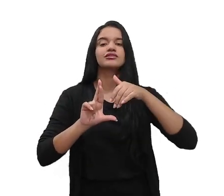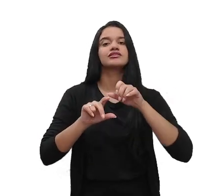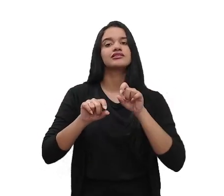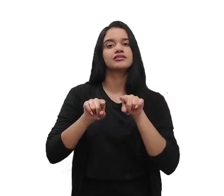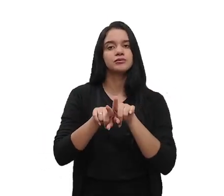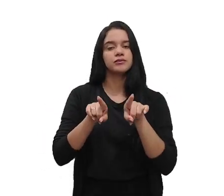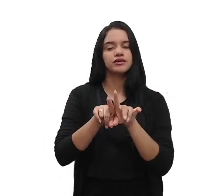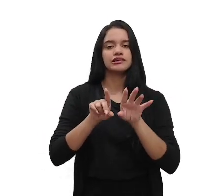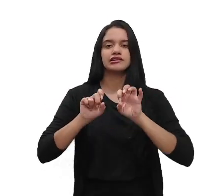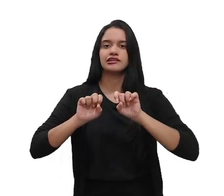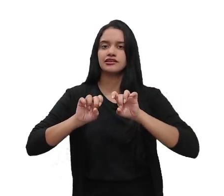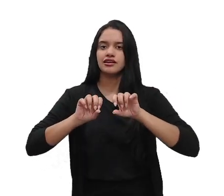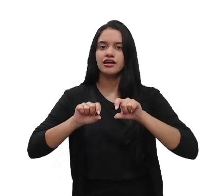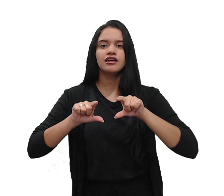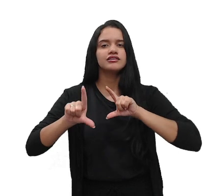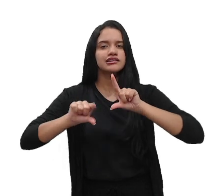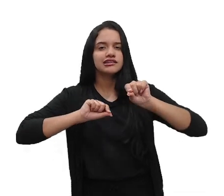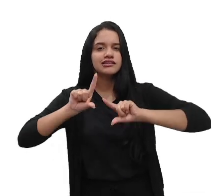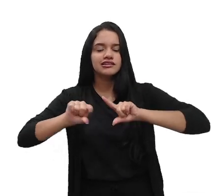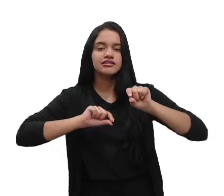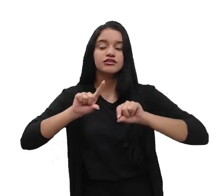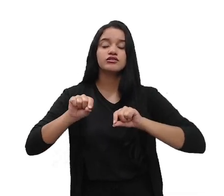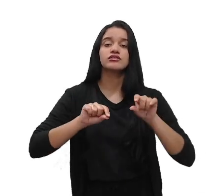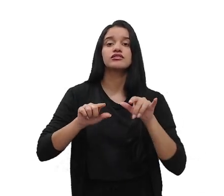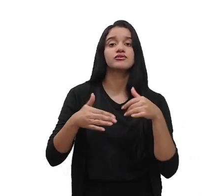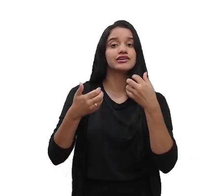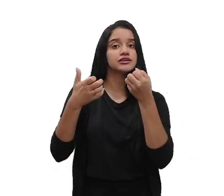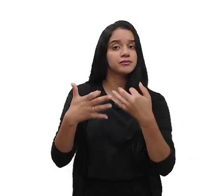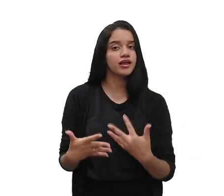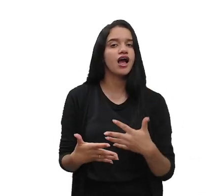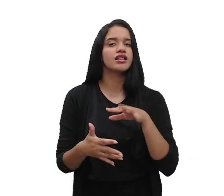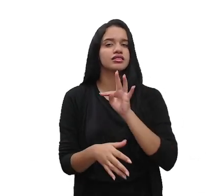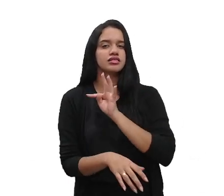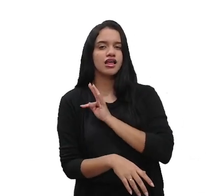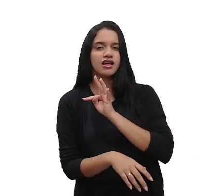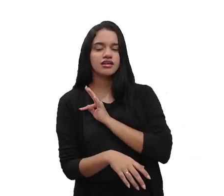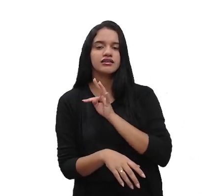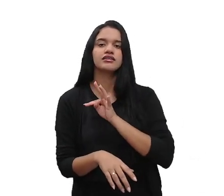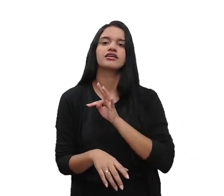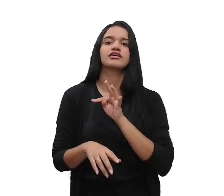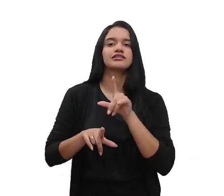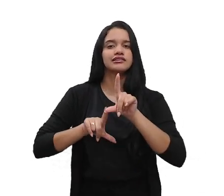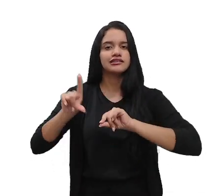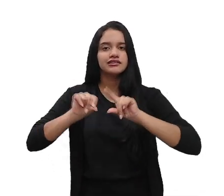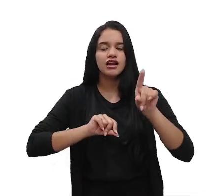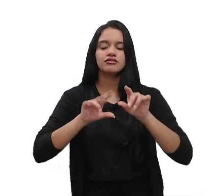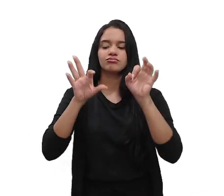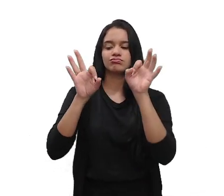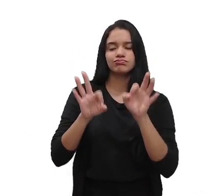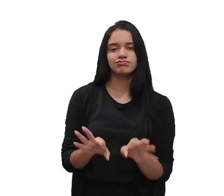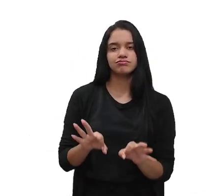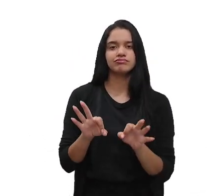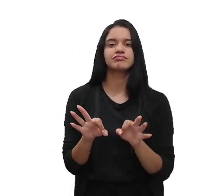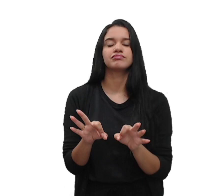hoje e vai falar também de técnicas de seleção que sejam assertivas, que sejam